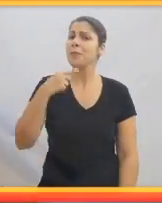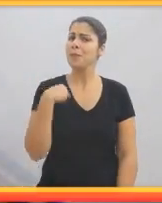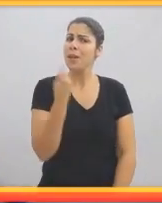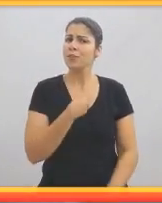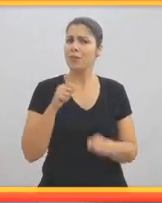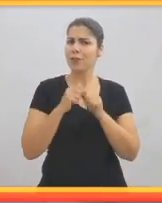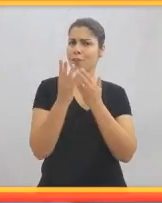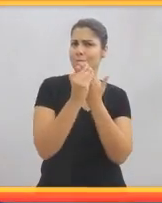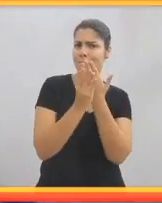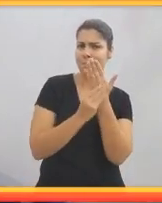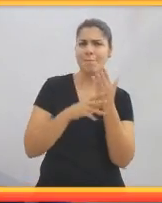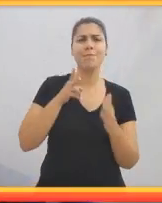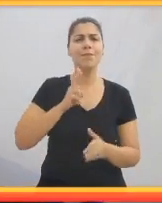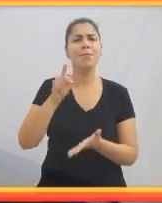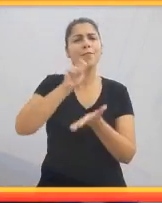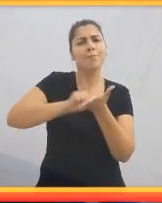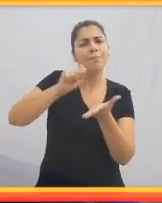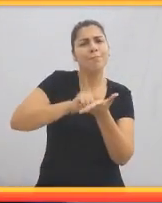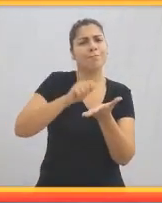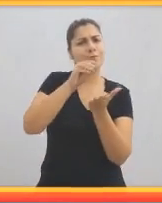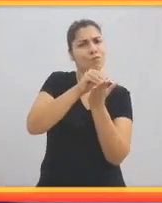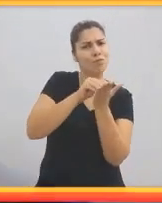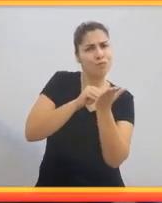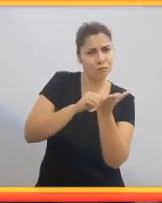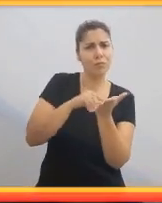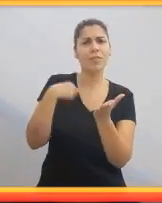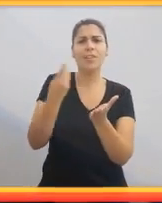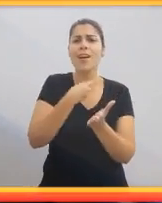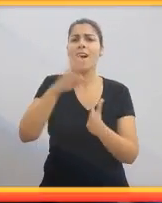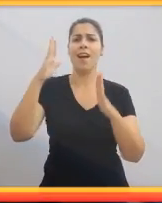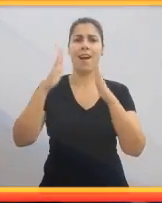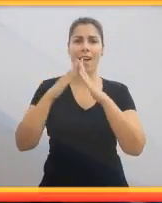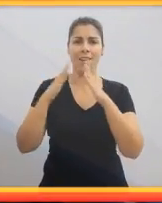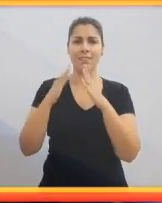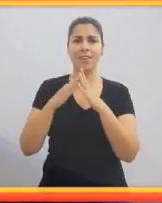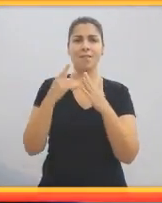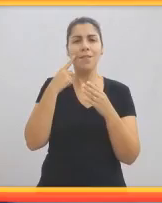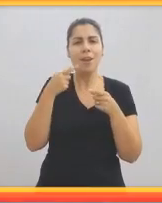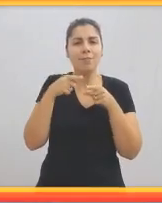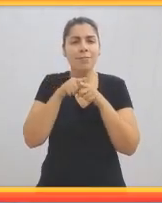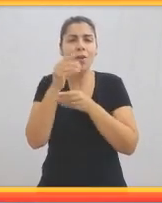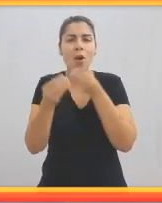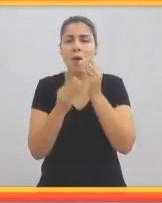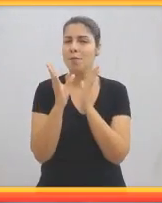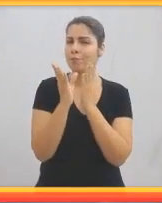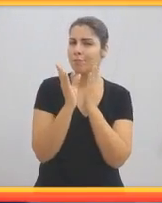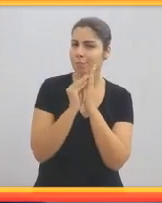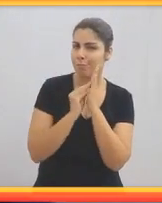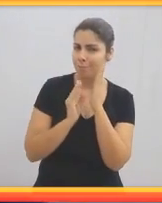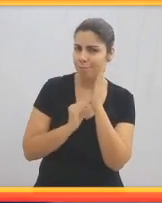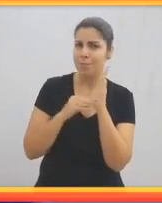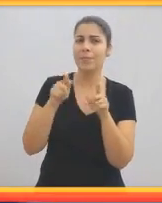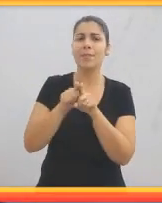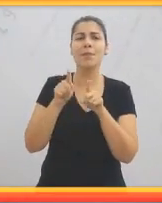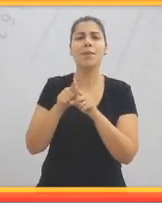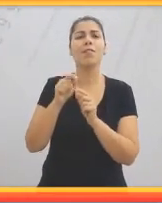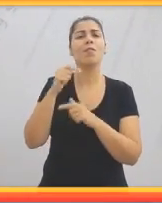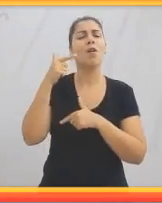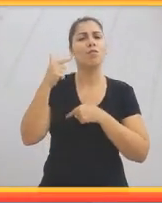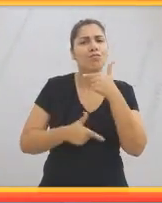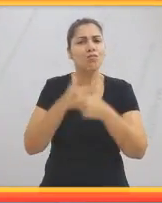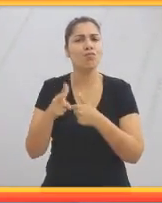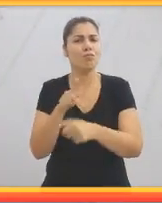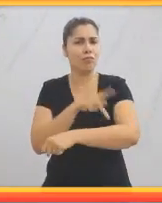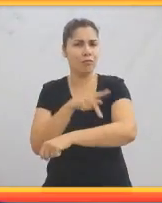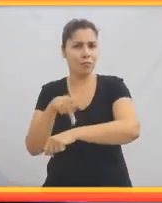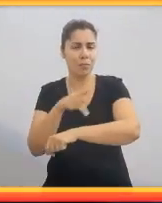Depois que a gente faz a receita, tem sempre a escrita da receita para eles levarem para casa e assimilarem aquele